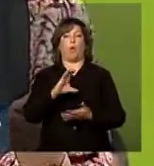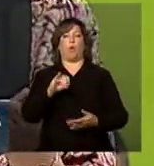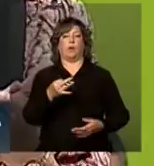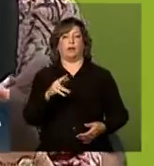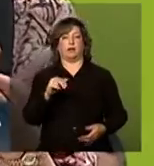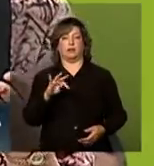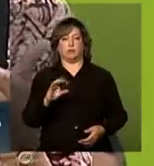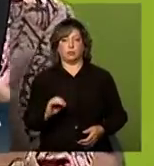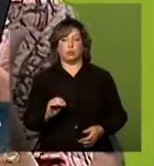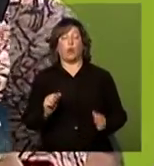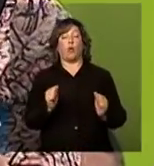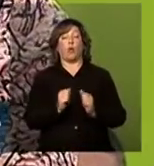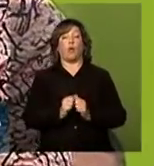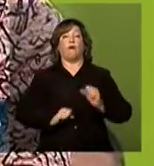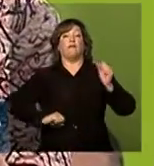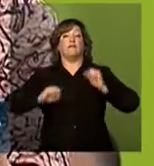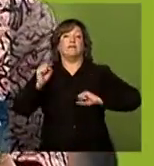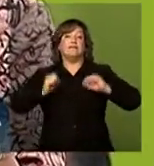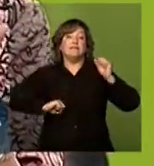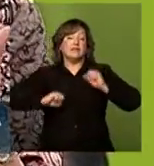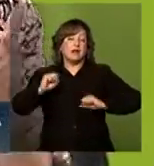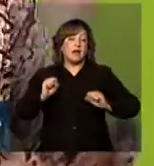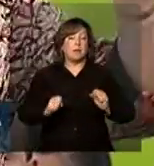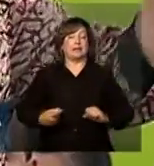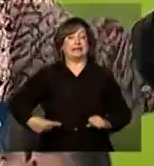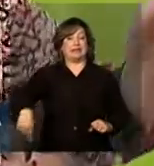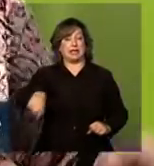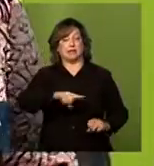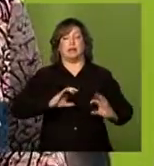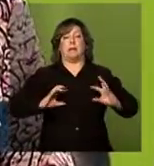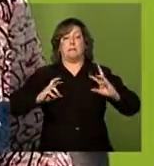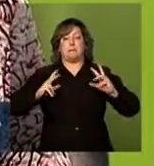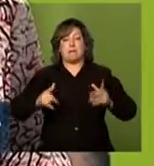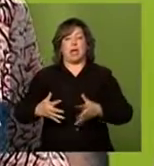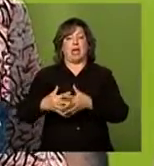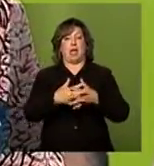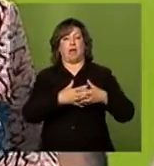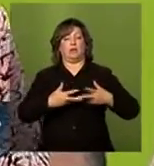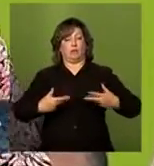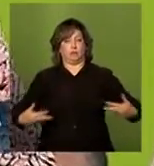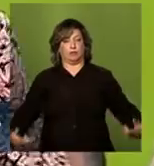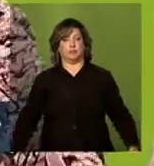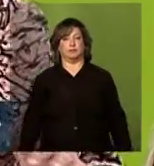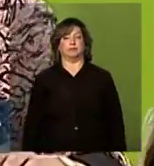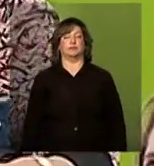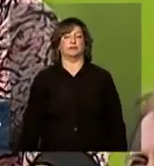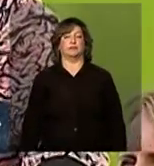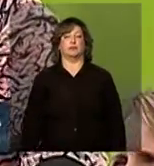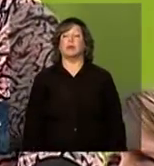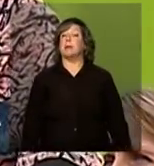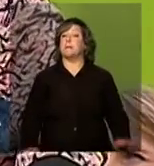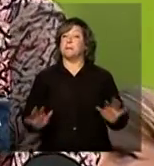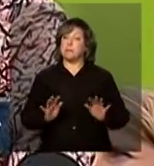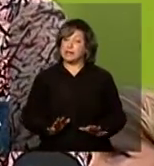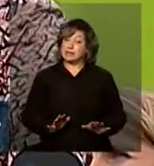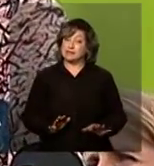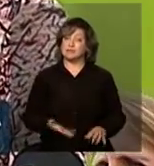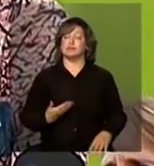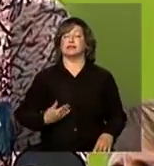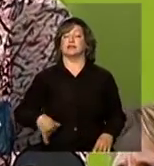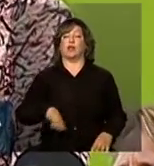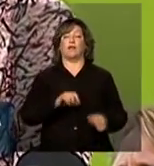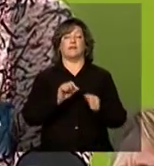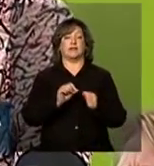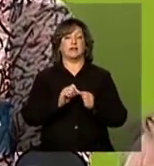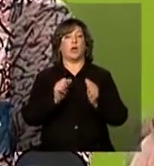com fornecedores dessas máquinas e equipamentos mas fizemos